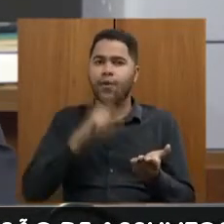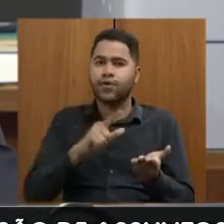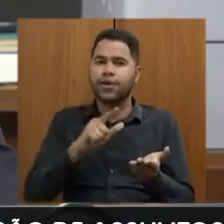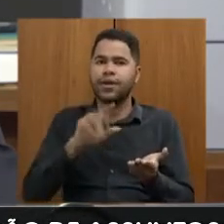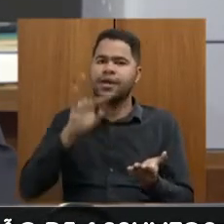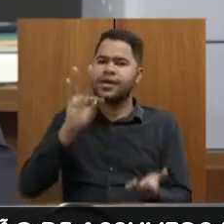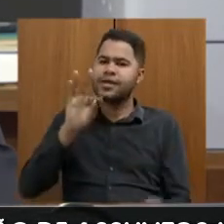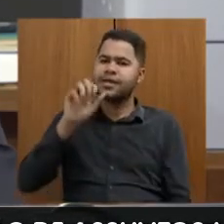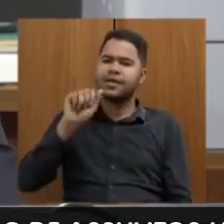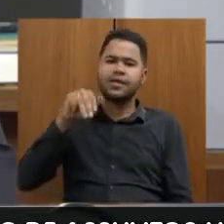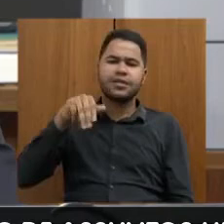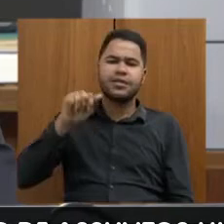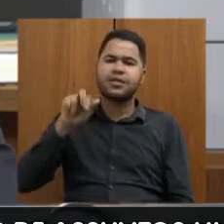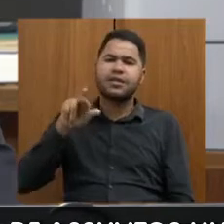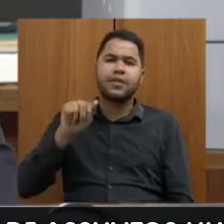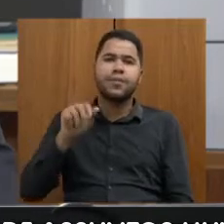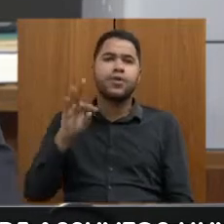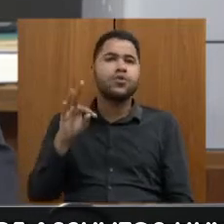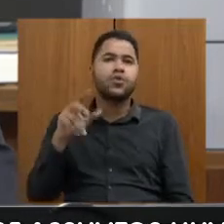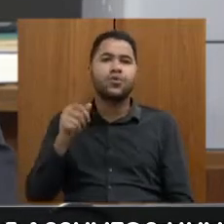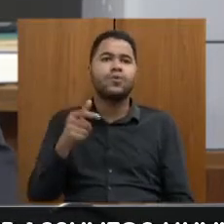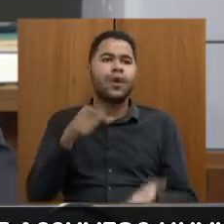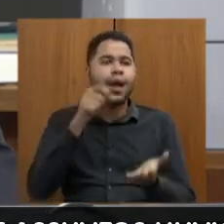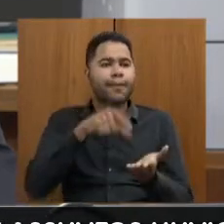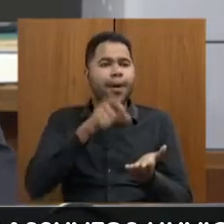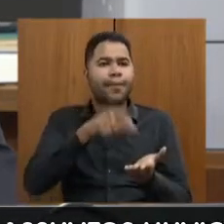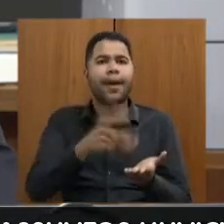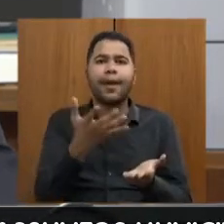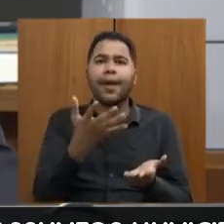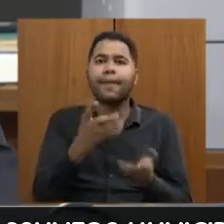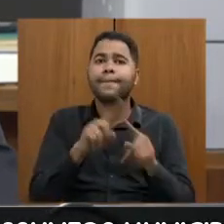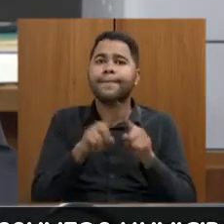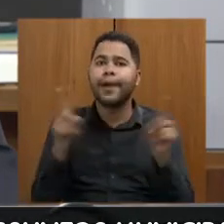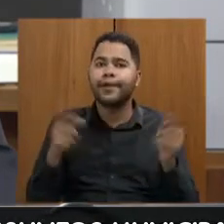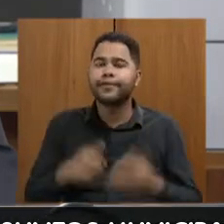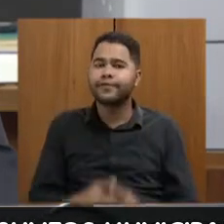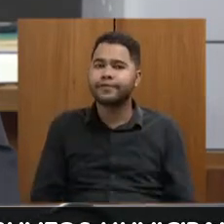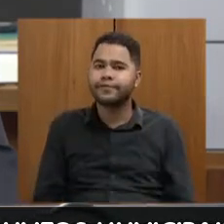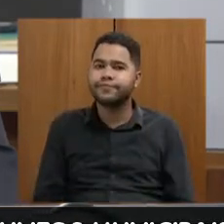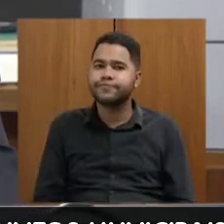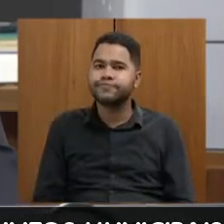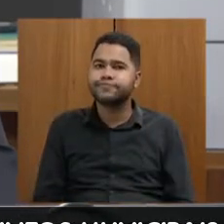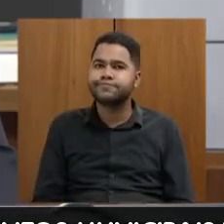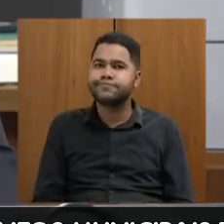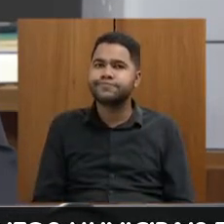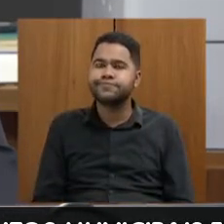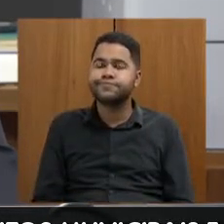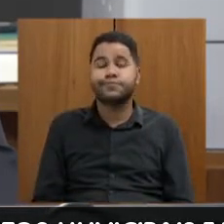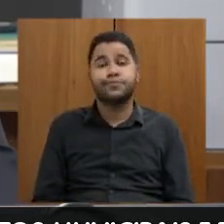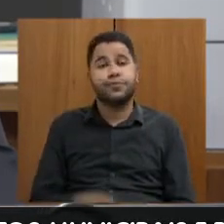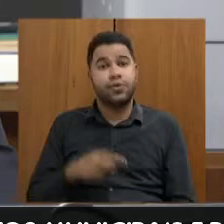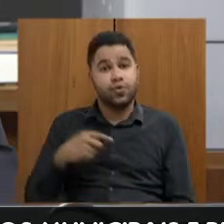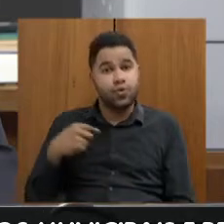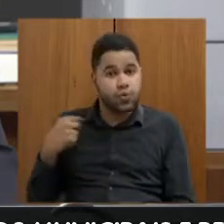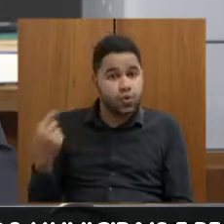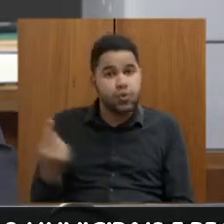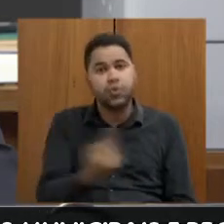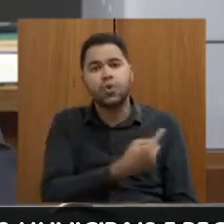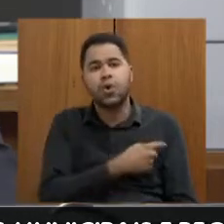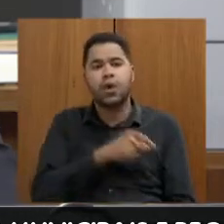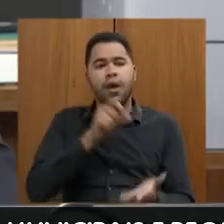porque todo mundo quer colher o que planta né mas nós né